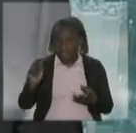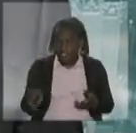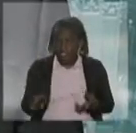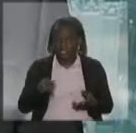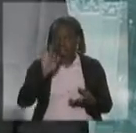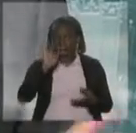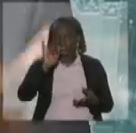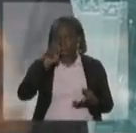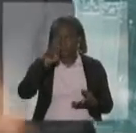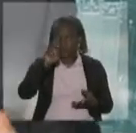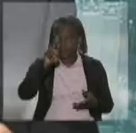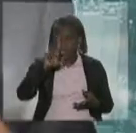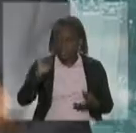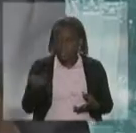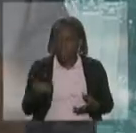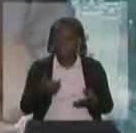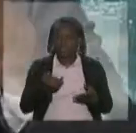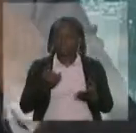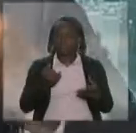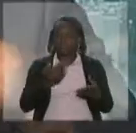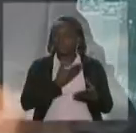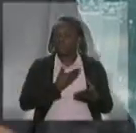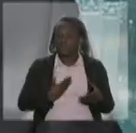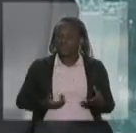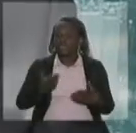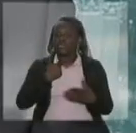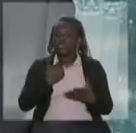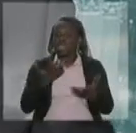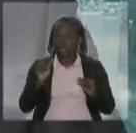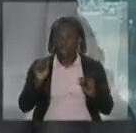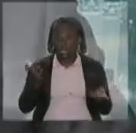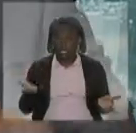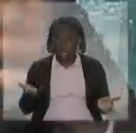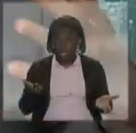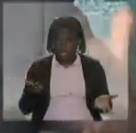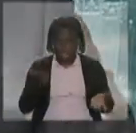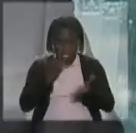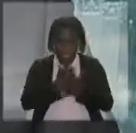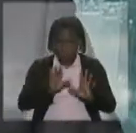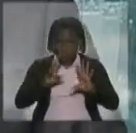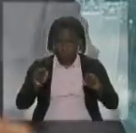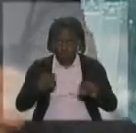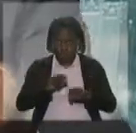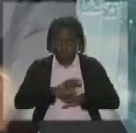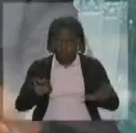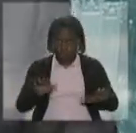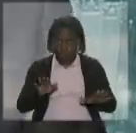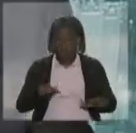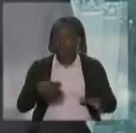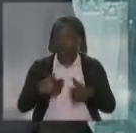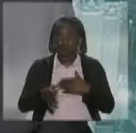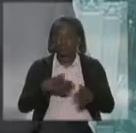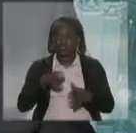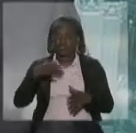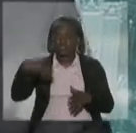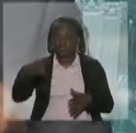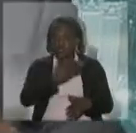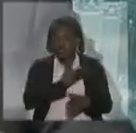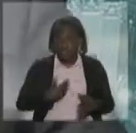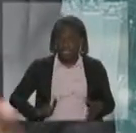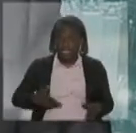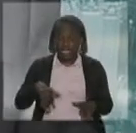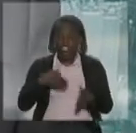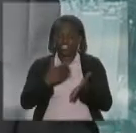se perde o que o governo pretende desmontar de vez qualquer dia governar significa